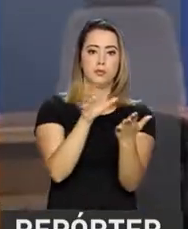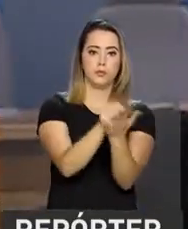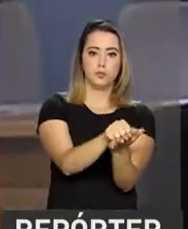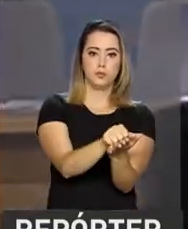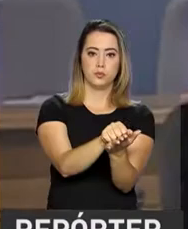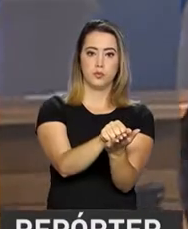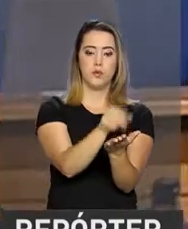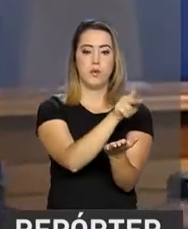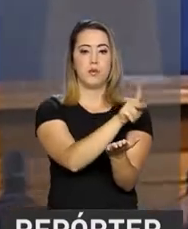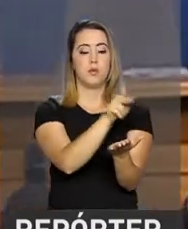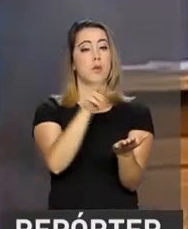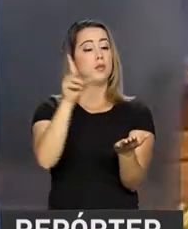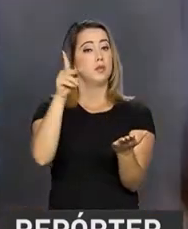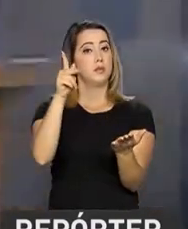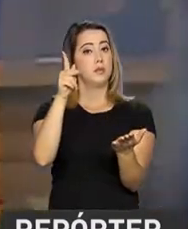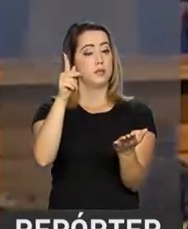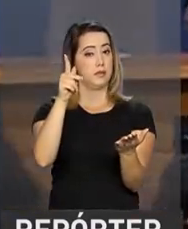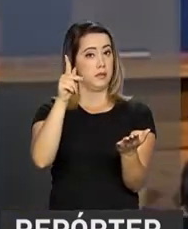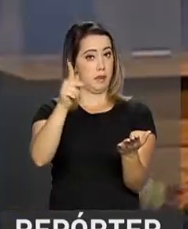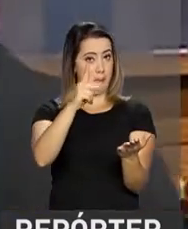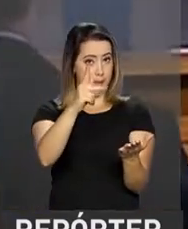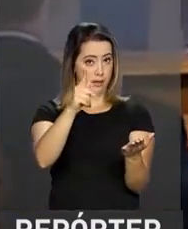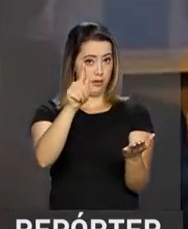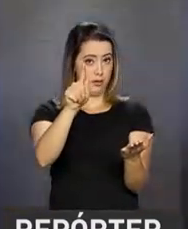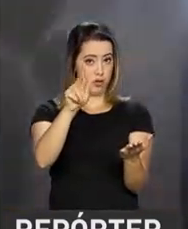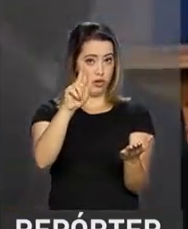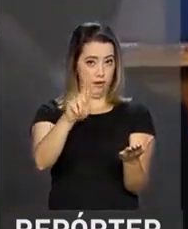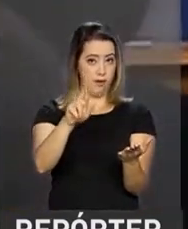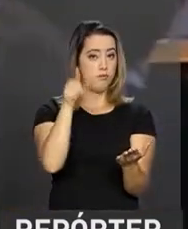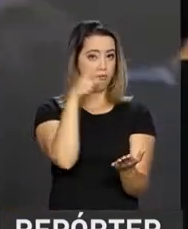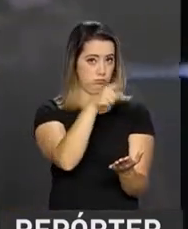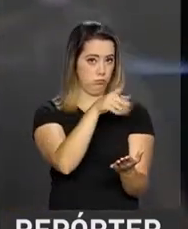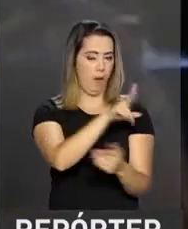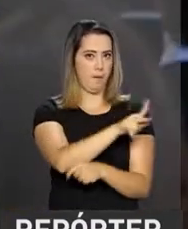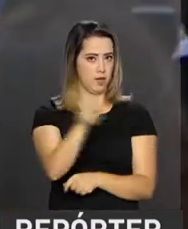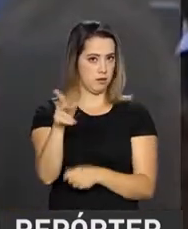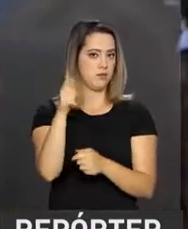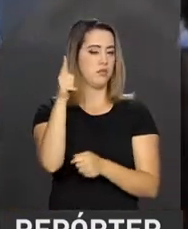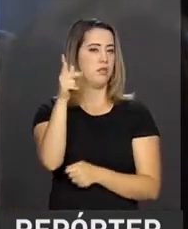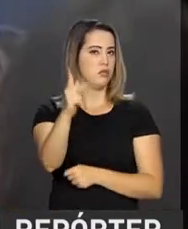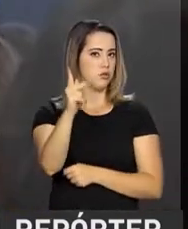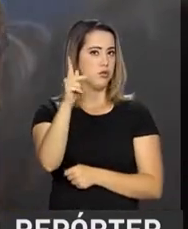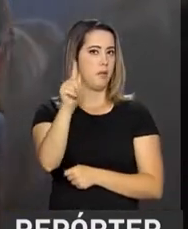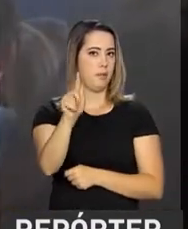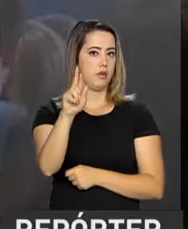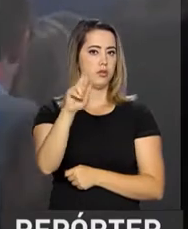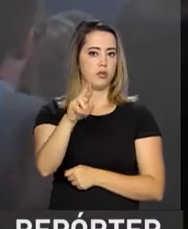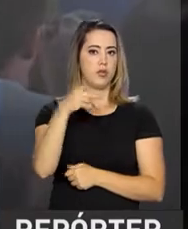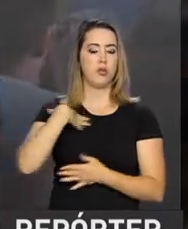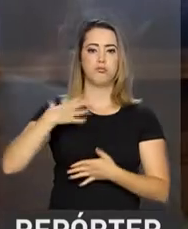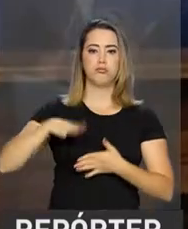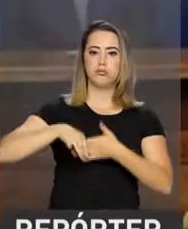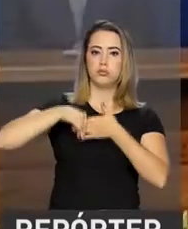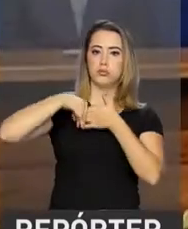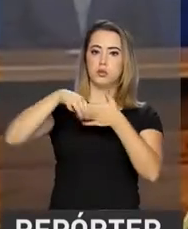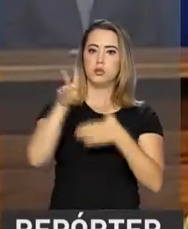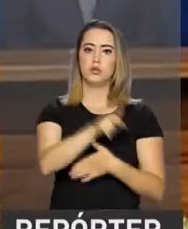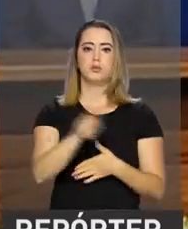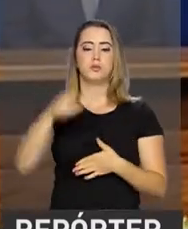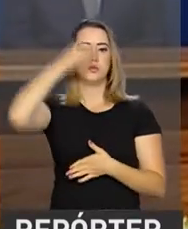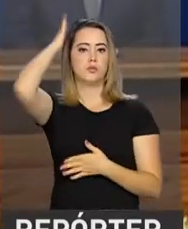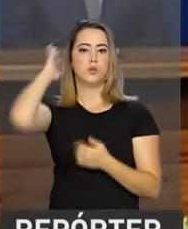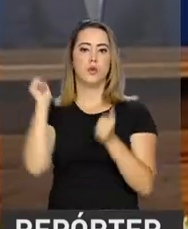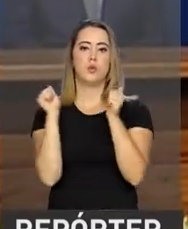procuradora geral da república foi na sede da pgr a cerimônia foi presidida pelo presidente michel temer que esteve